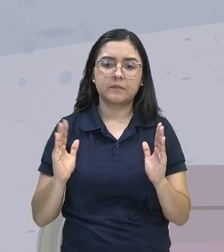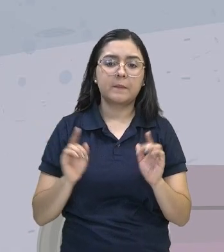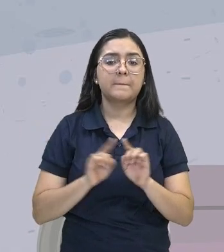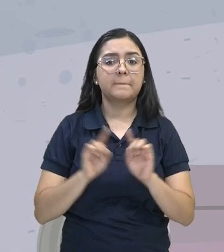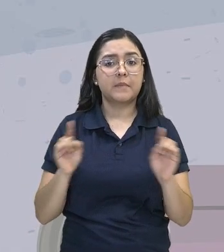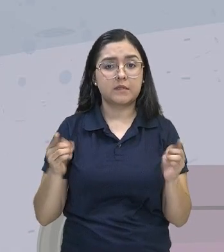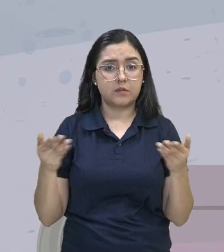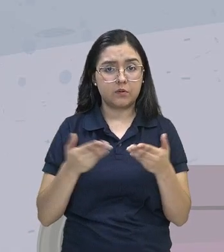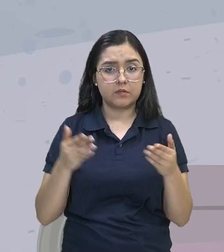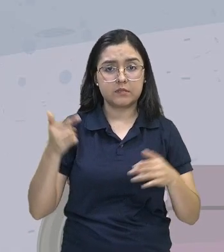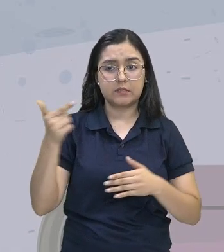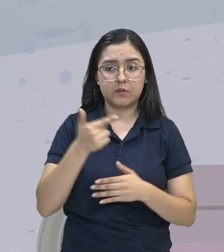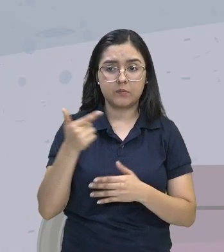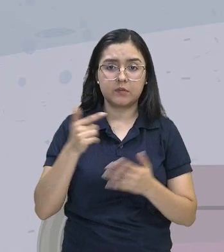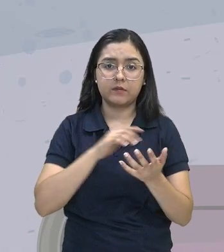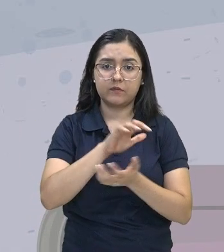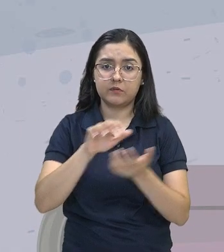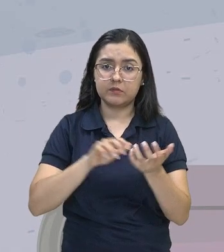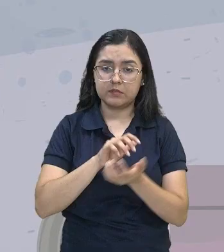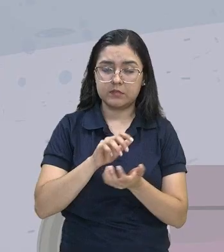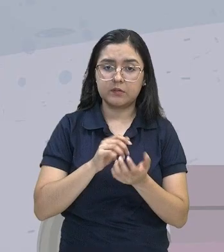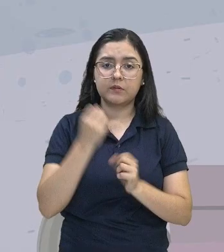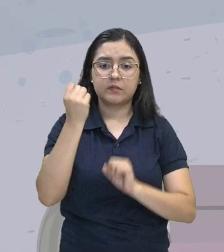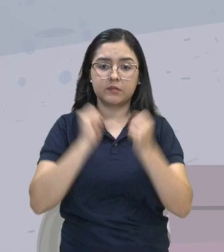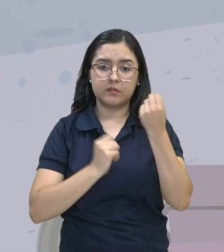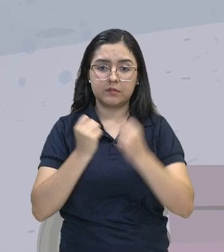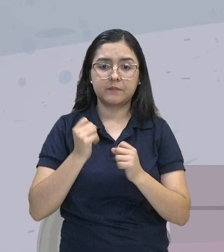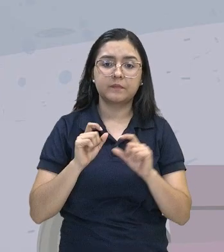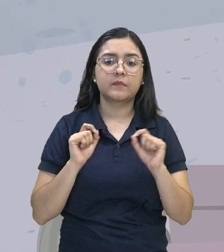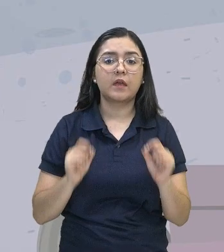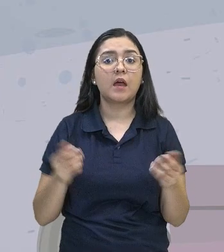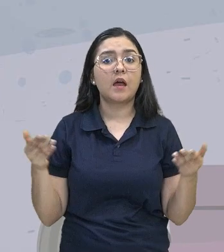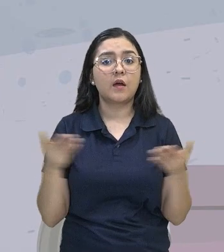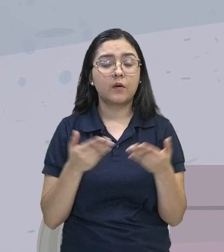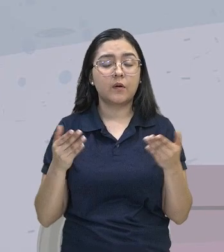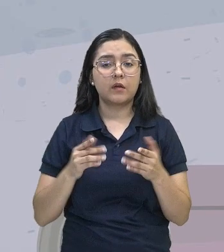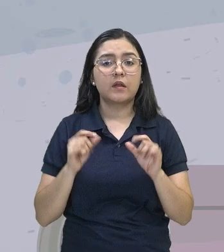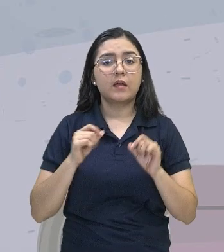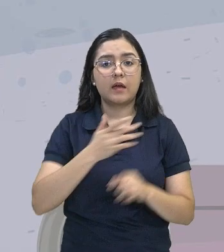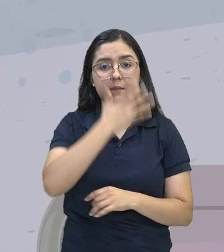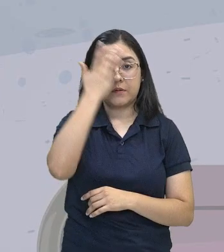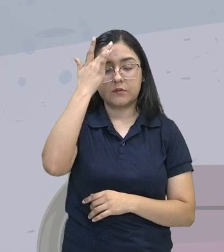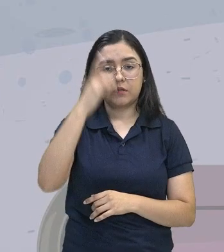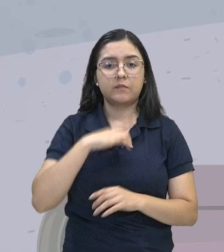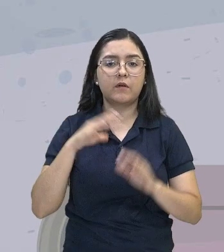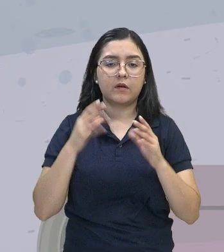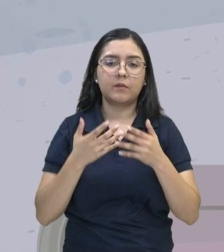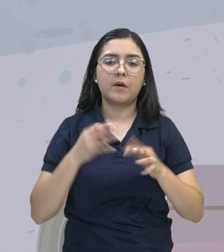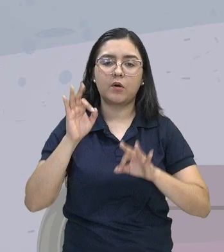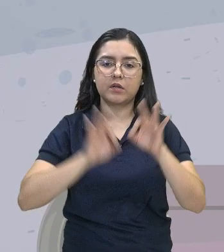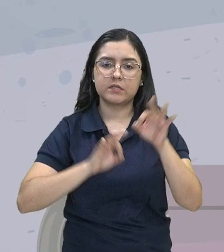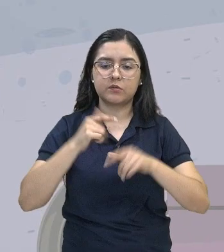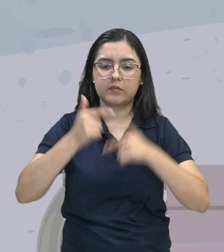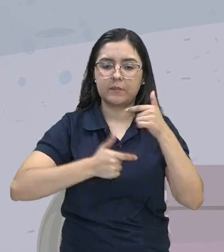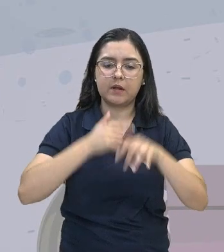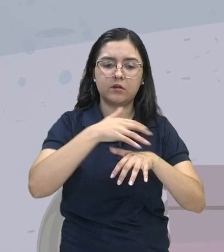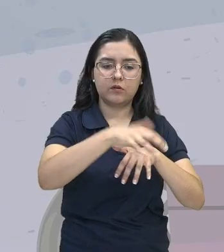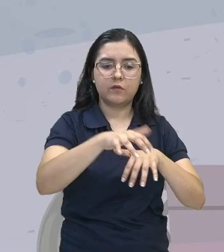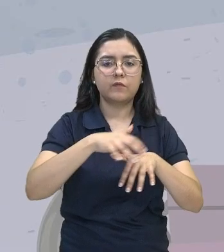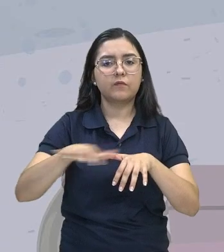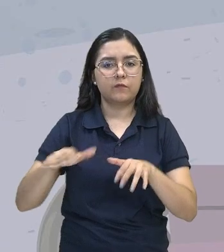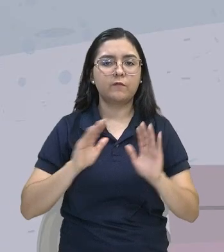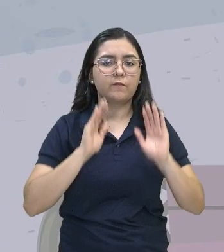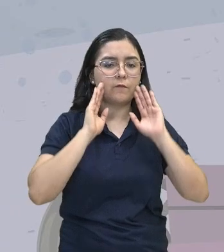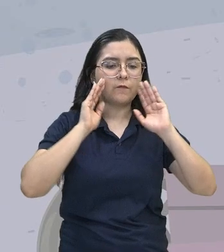já na segunda Revolução Industrial, com o advento do Taylorismo, a gente vê então uma divisão do trabalho, uma especialização